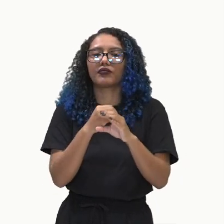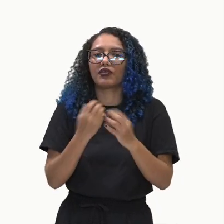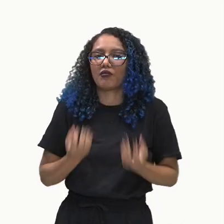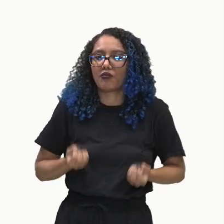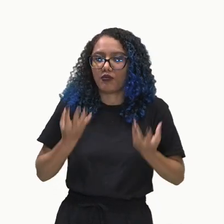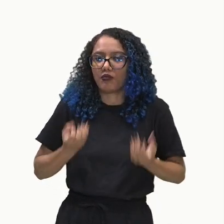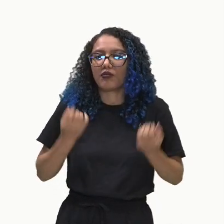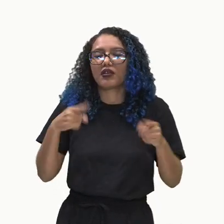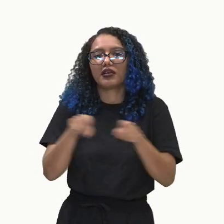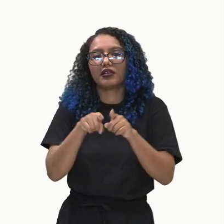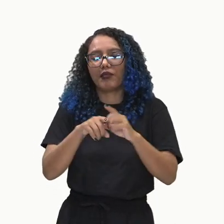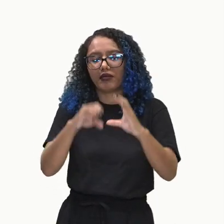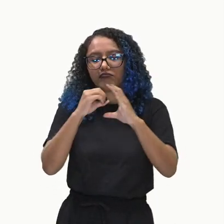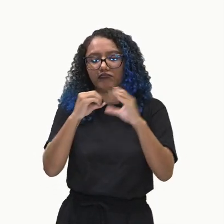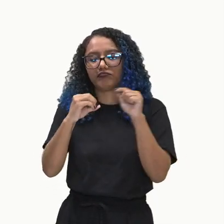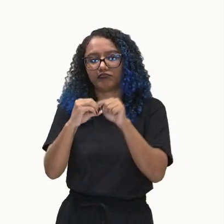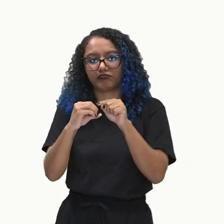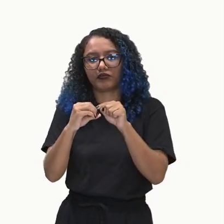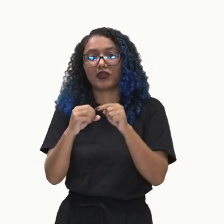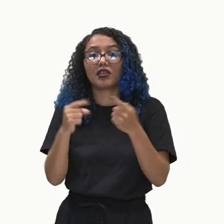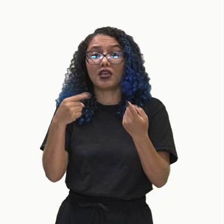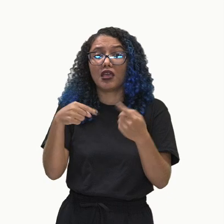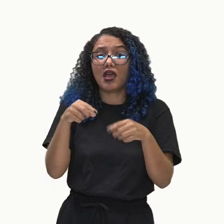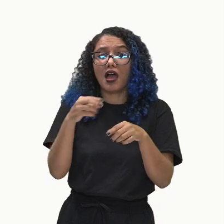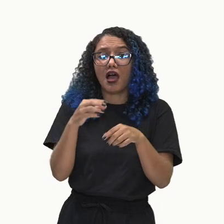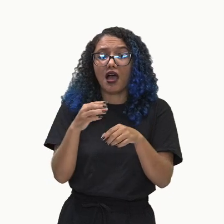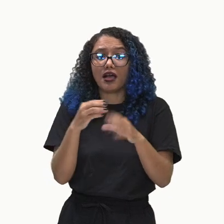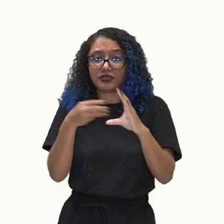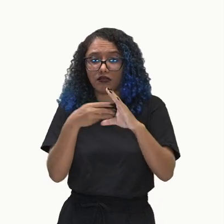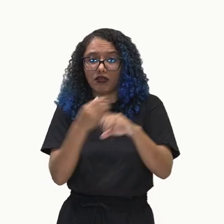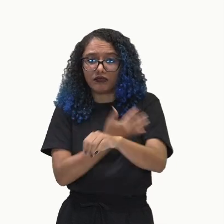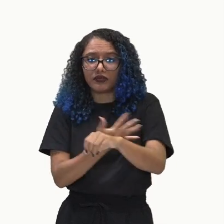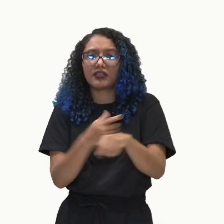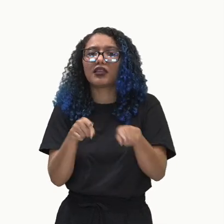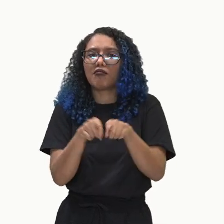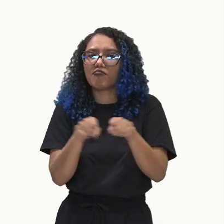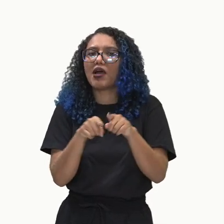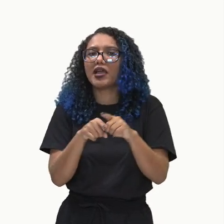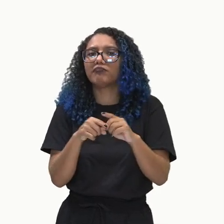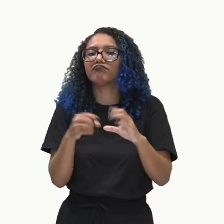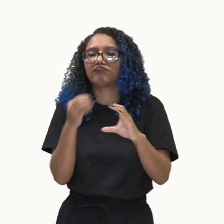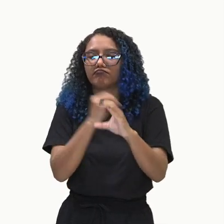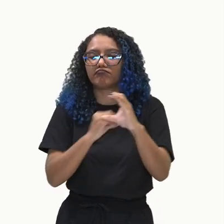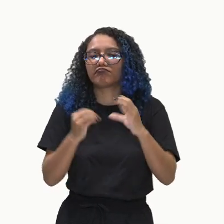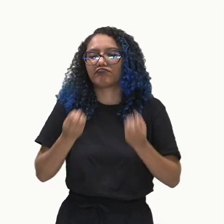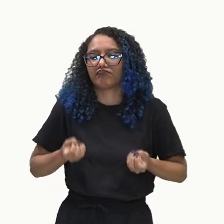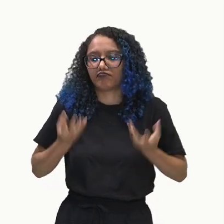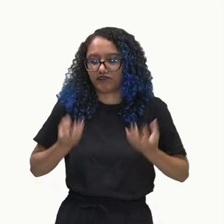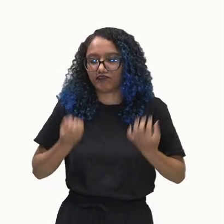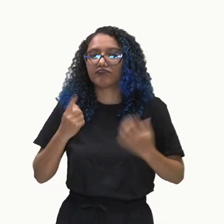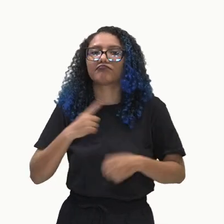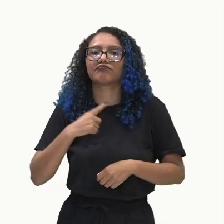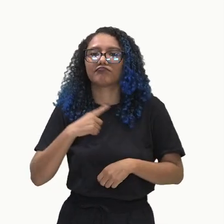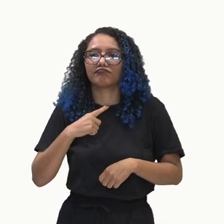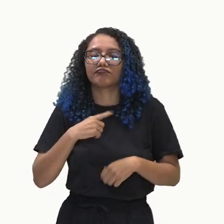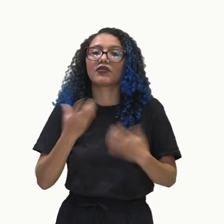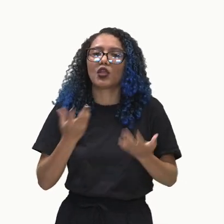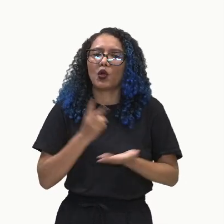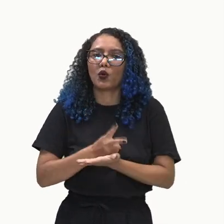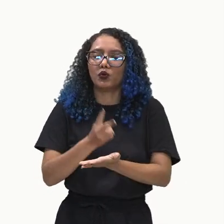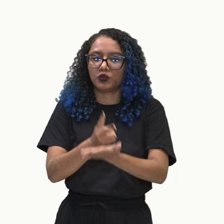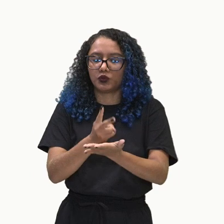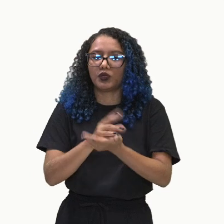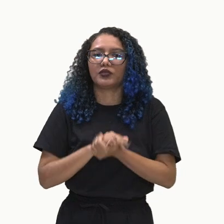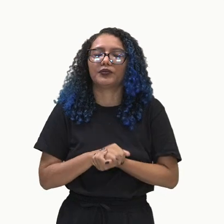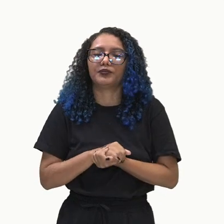E célula vegetal também tem um DNA mitocondrial. E aí, seguindo a nossa linha de